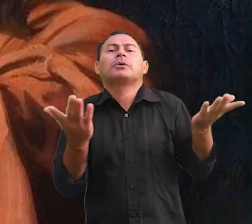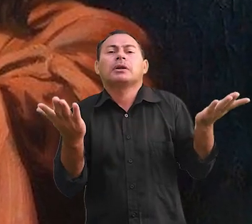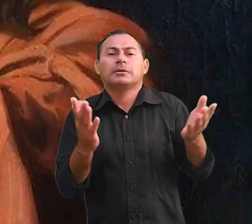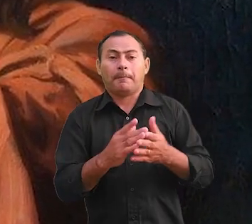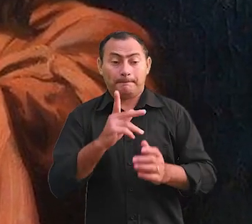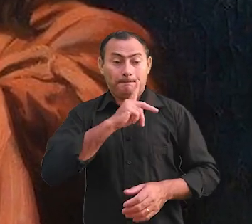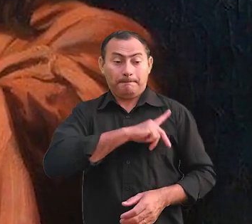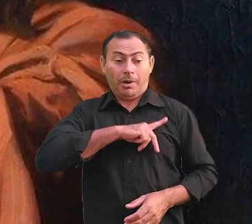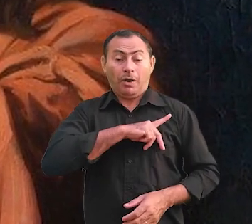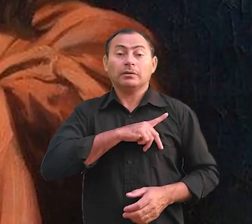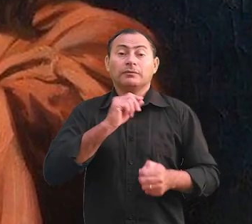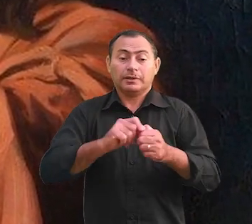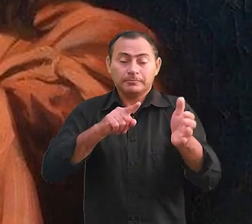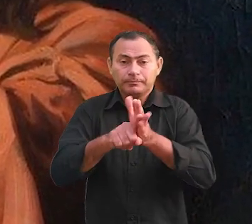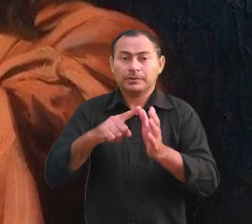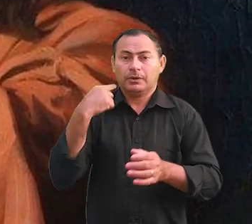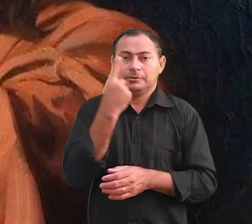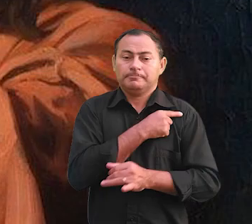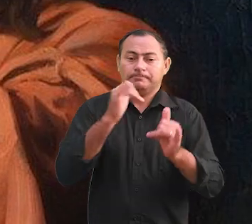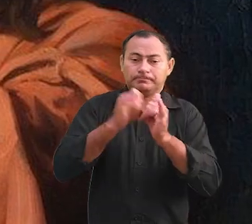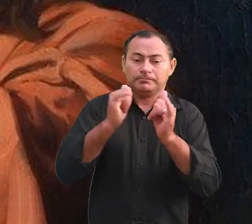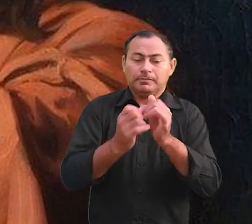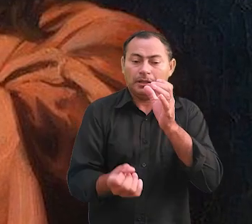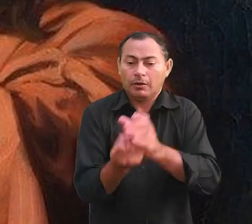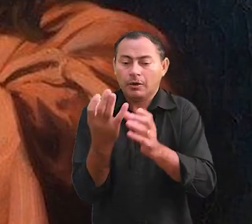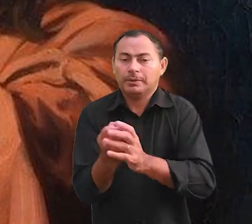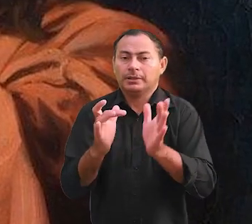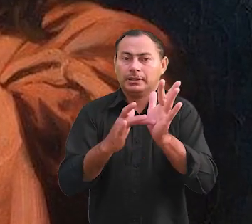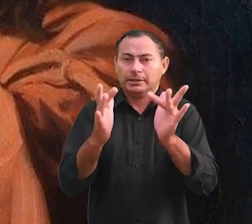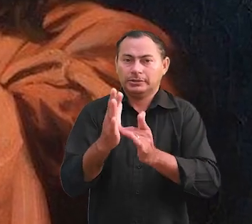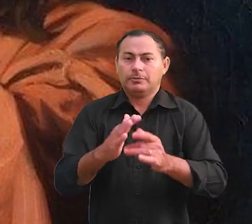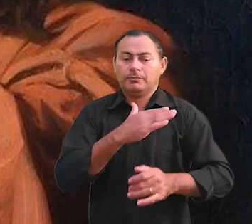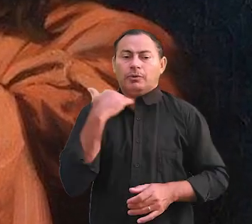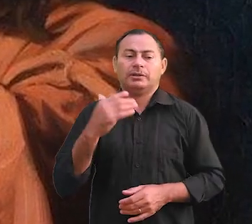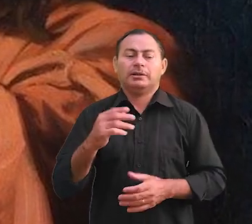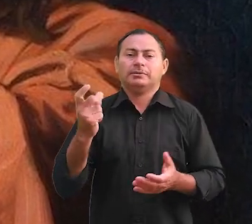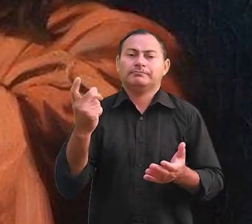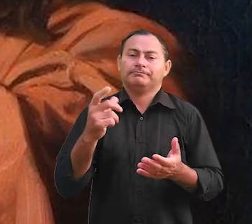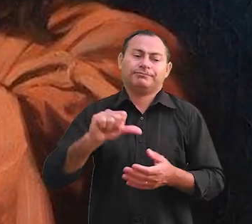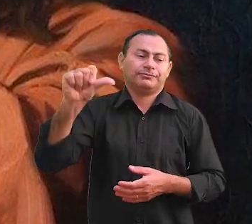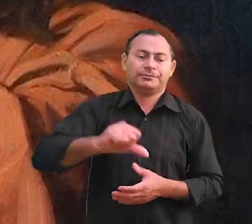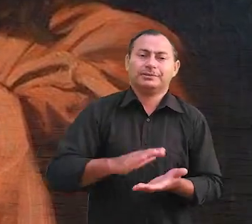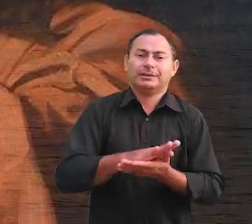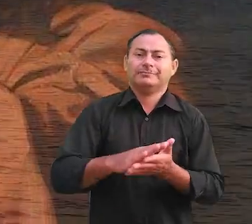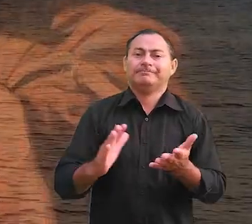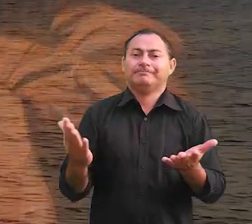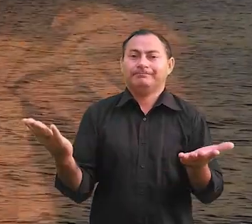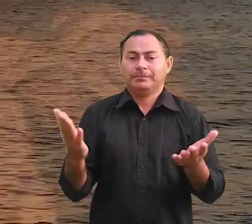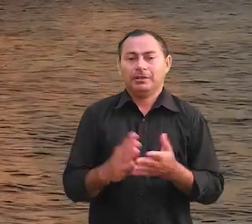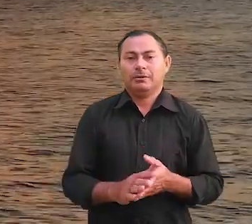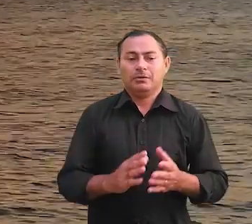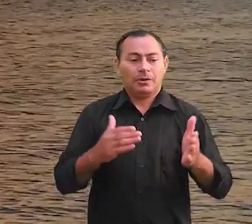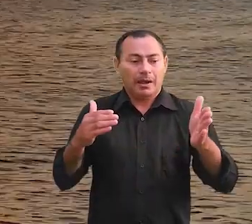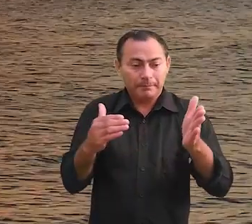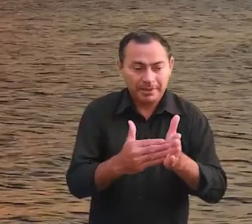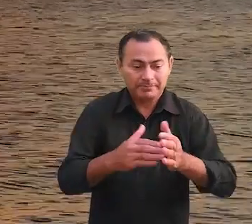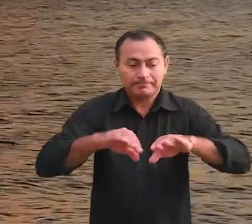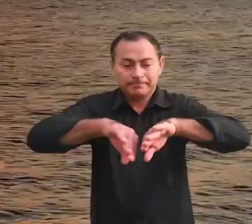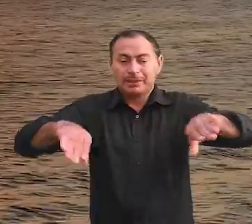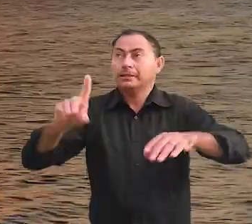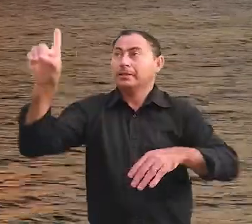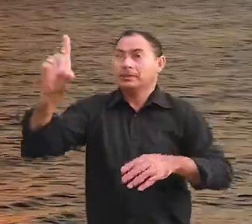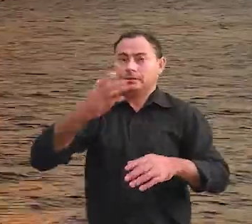pergunta ele disse que se nós pudéssemos ser justificados pelas obras então Cristo teria morrido em vão vamos supor que o